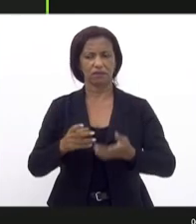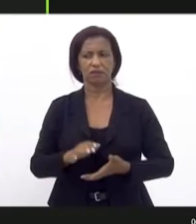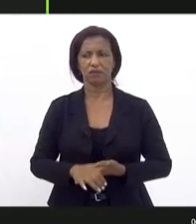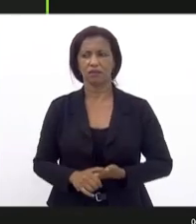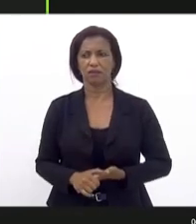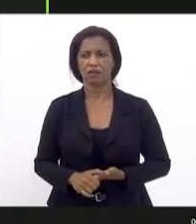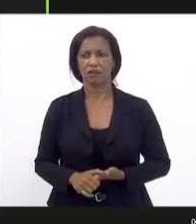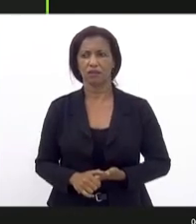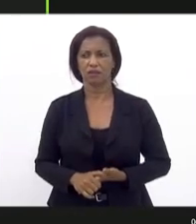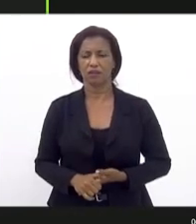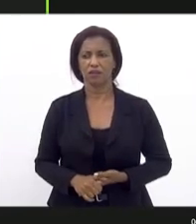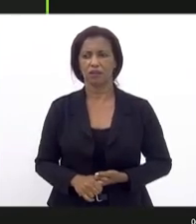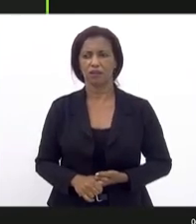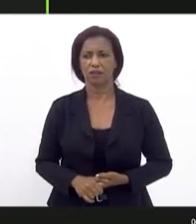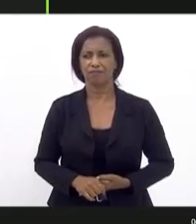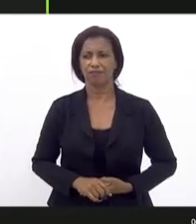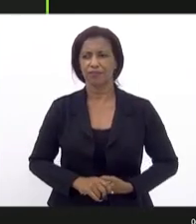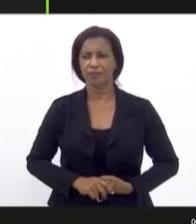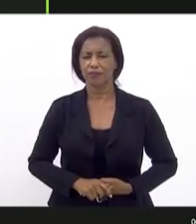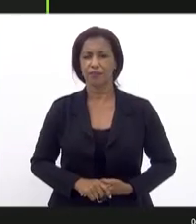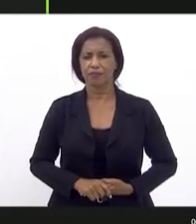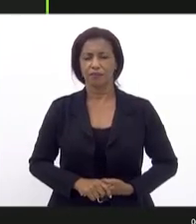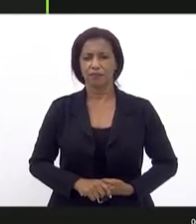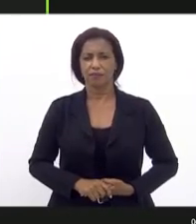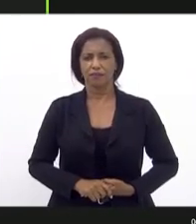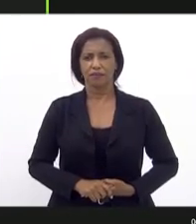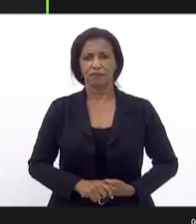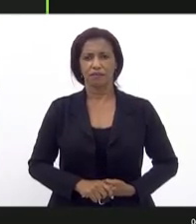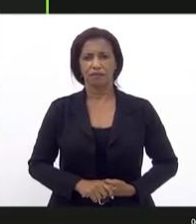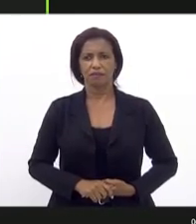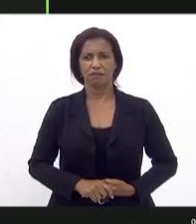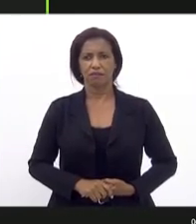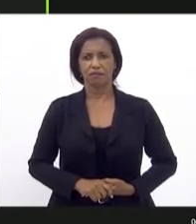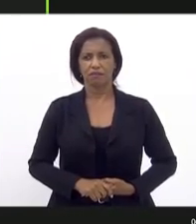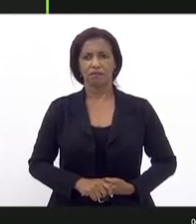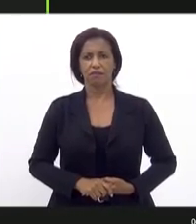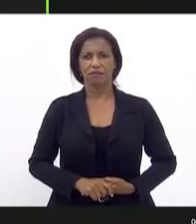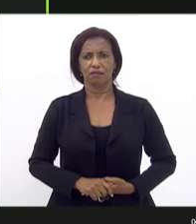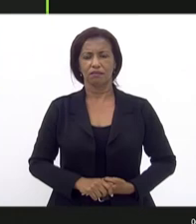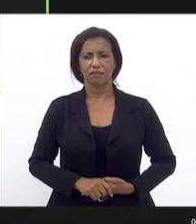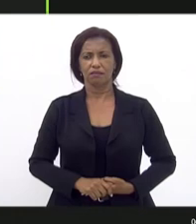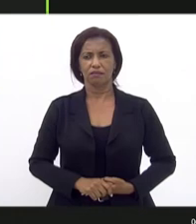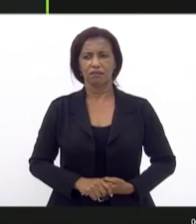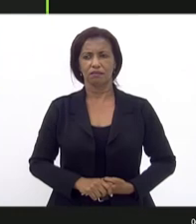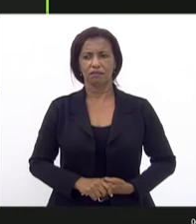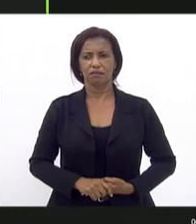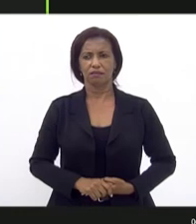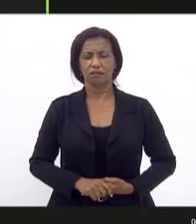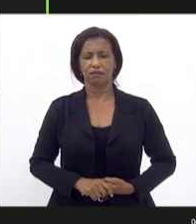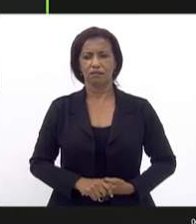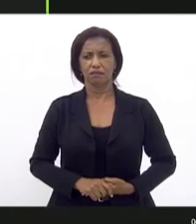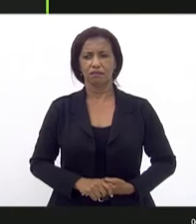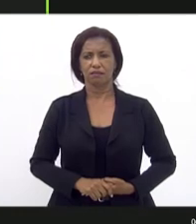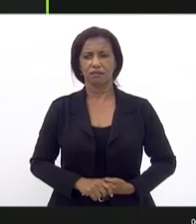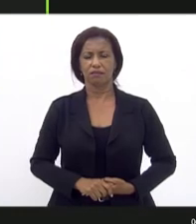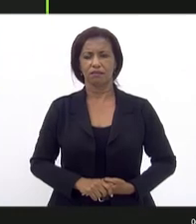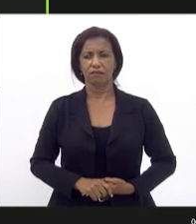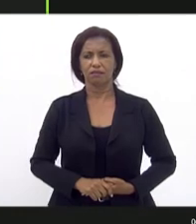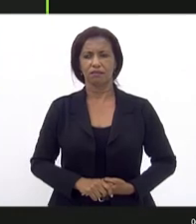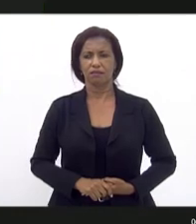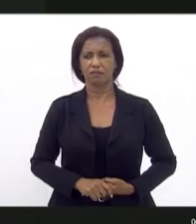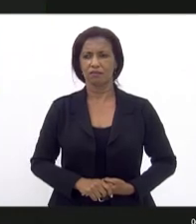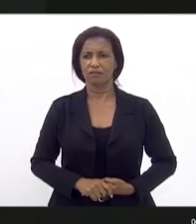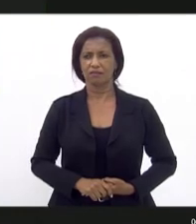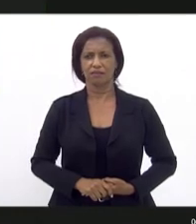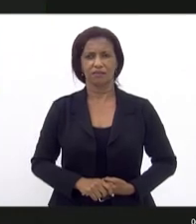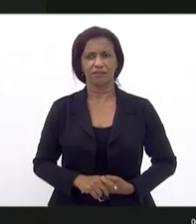O segundo aspecto que eu acho que é importante destacar aqui é o... Eduardo,